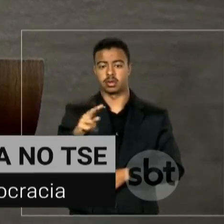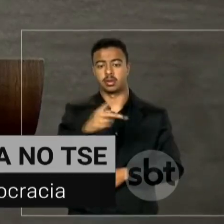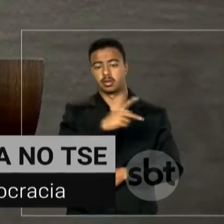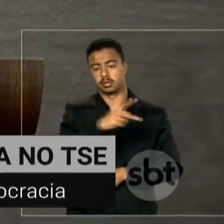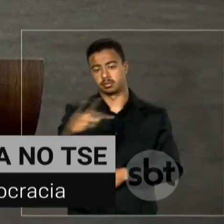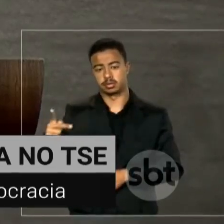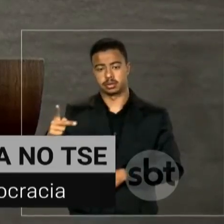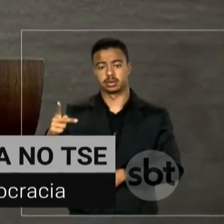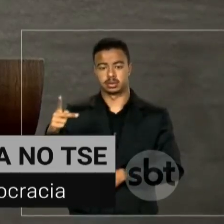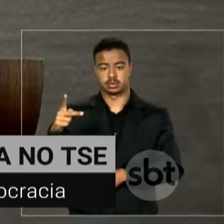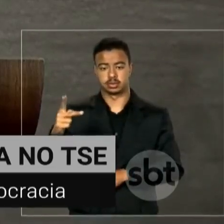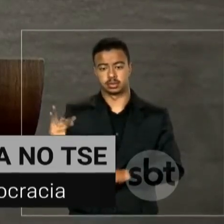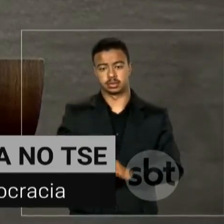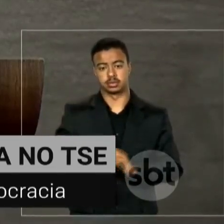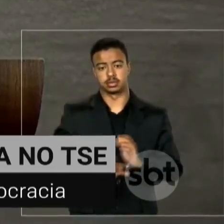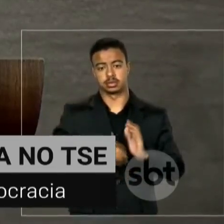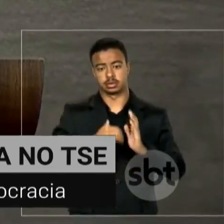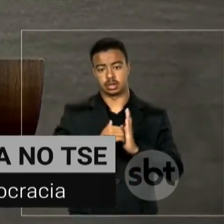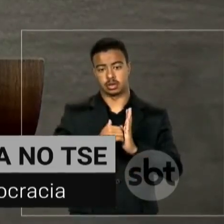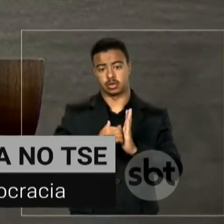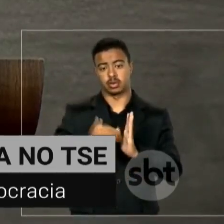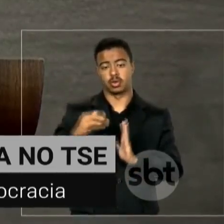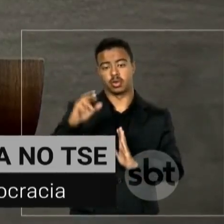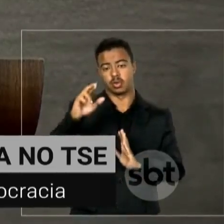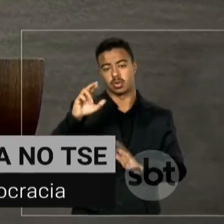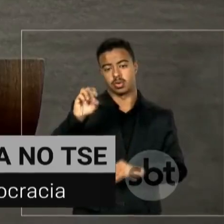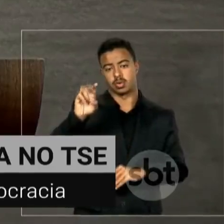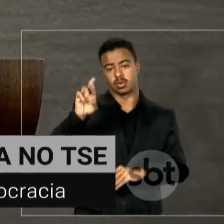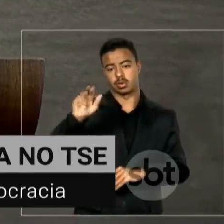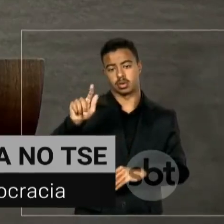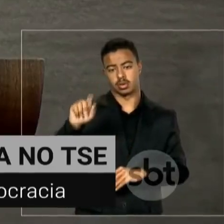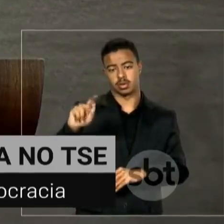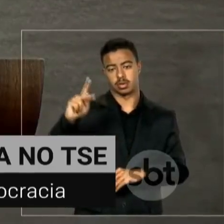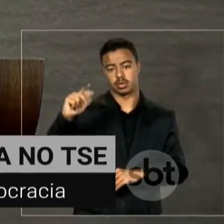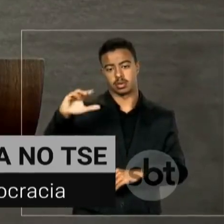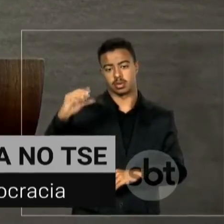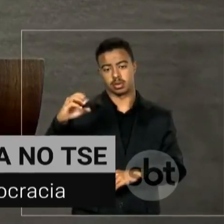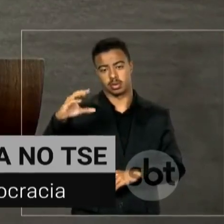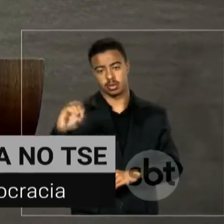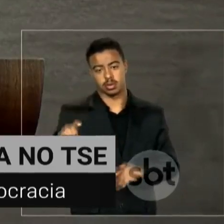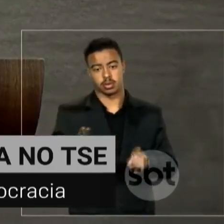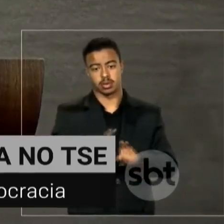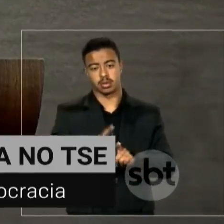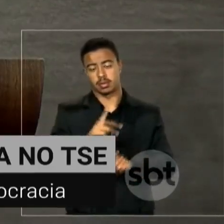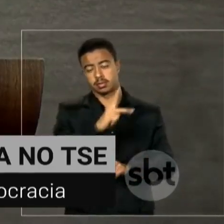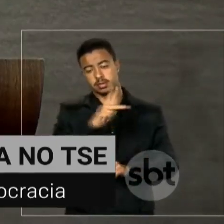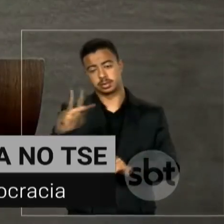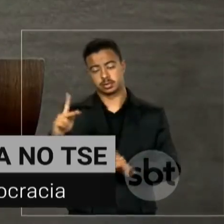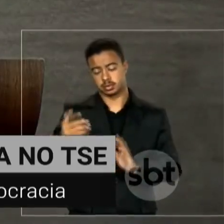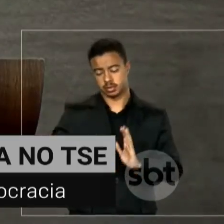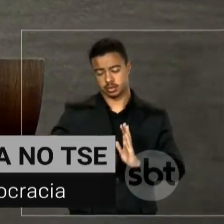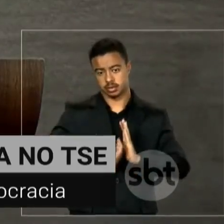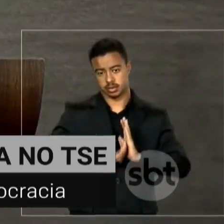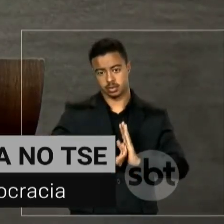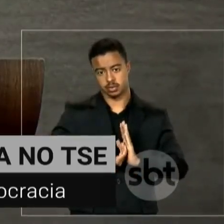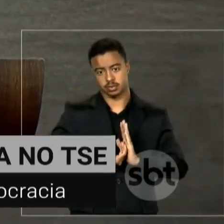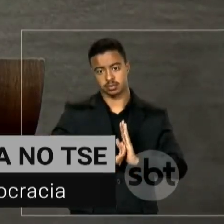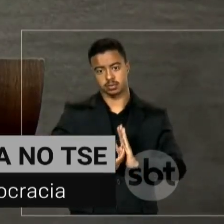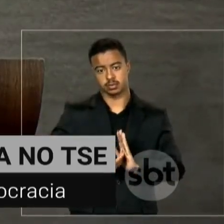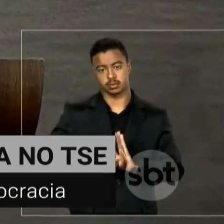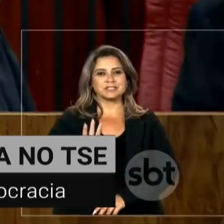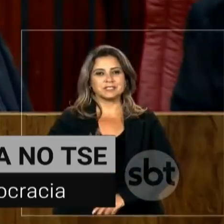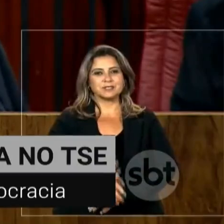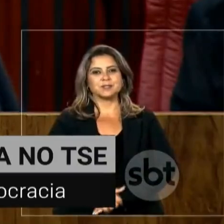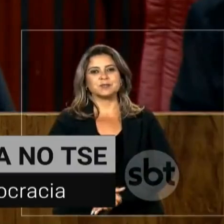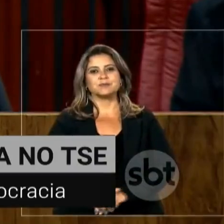Federal, discursou dizendo que Rodrigo Pacheco é um amigo da democracia. Quem também teve um discurso em uma linha parecida